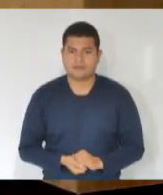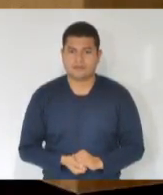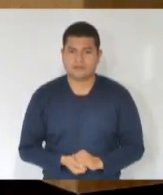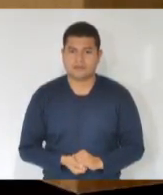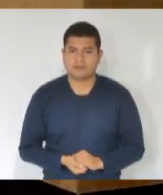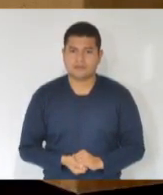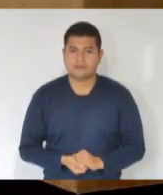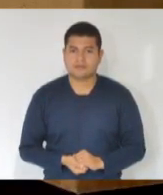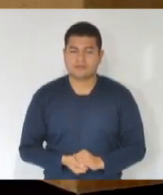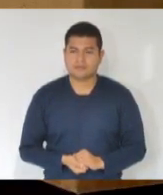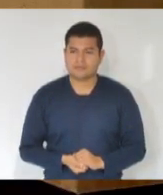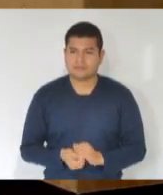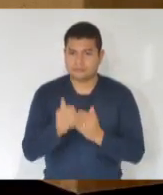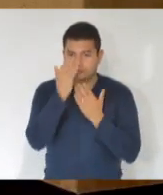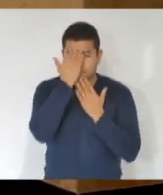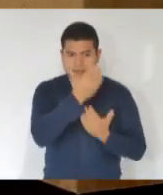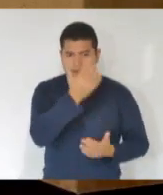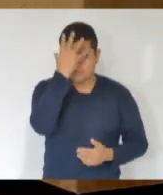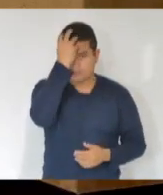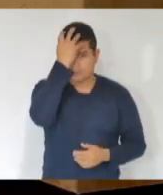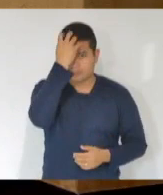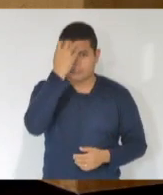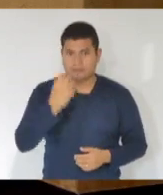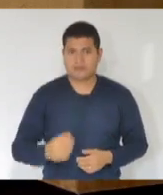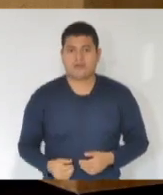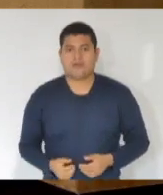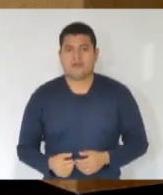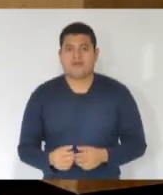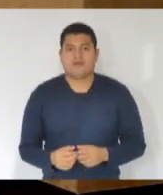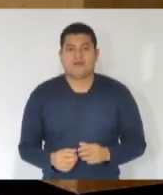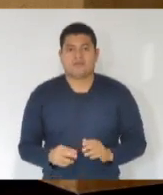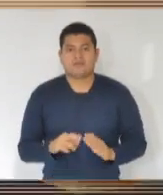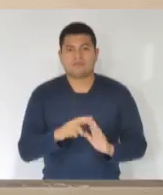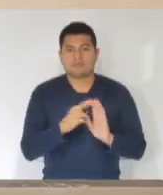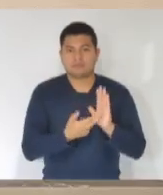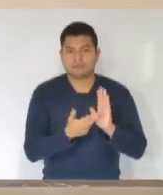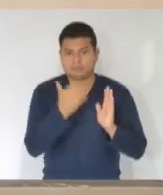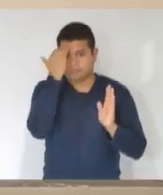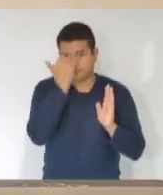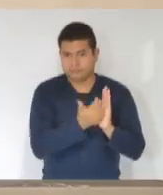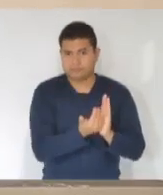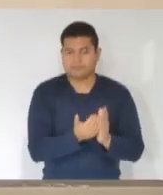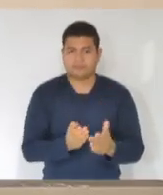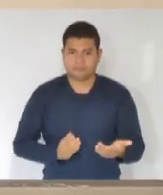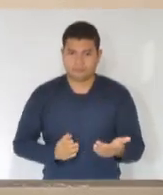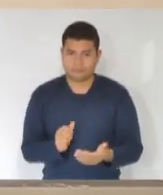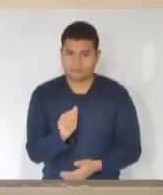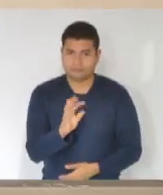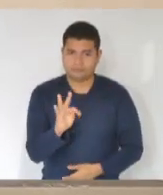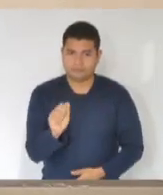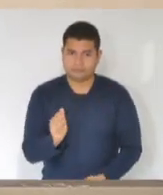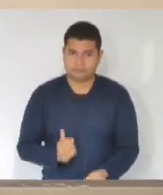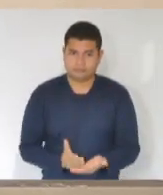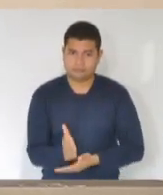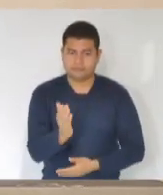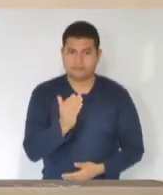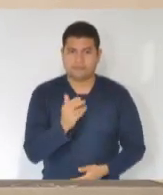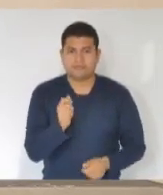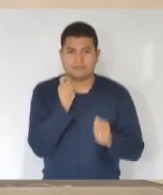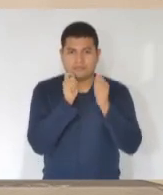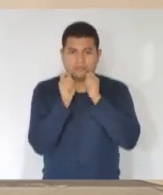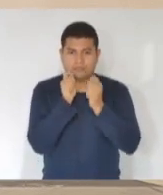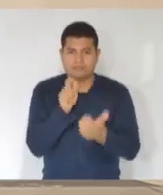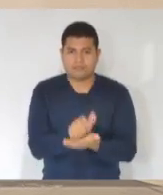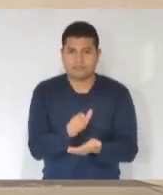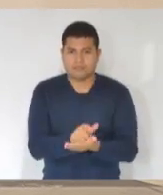Ismael. Na forma do regimento, damos a ata por aprovada. Peço, solicito à assessoria que proceda à distribuição